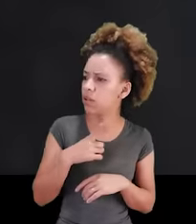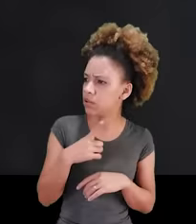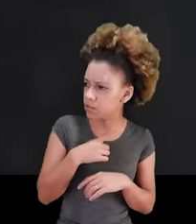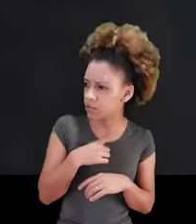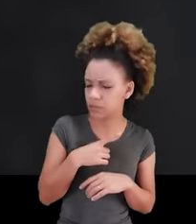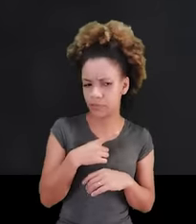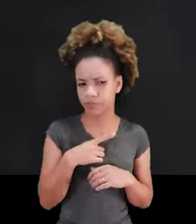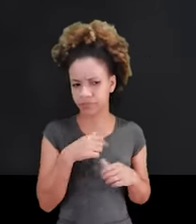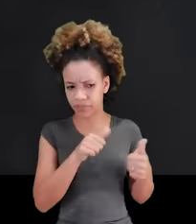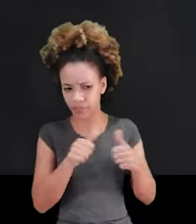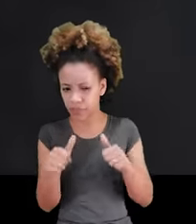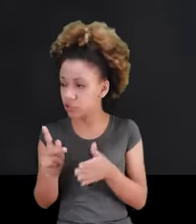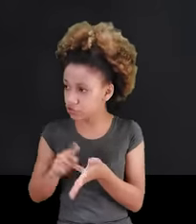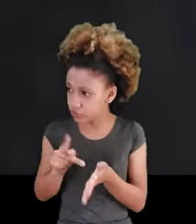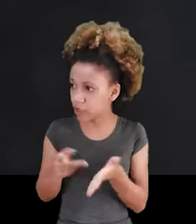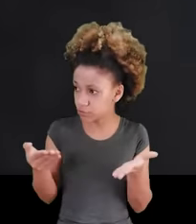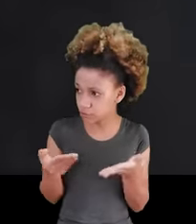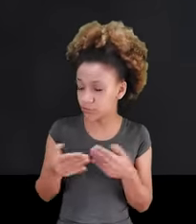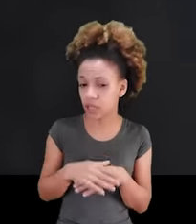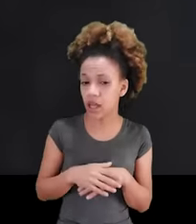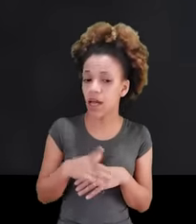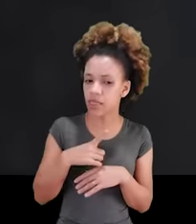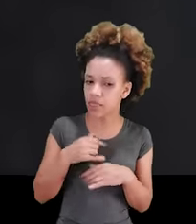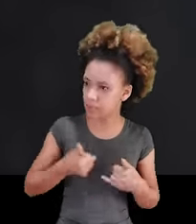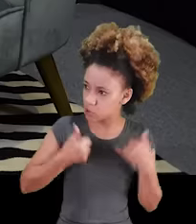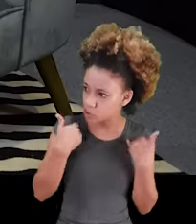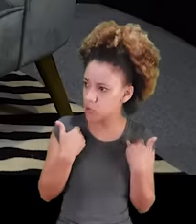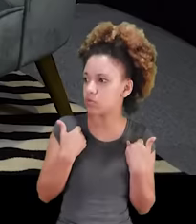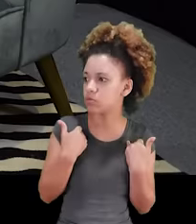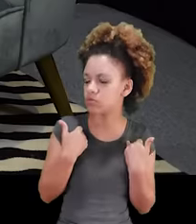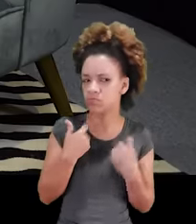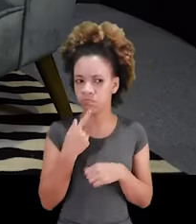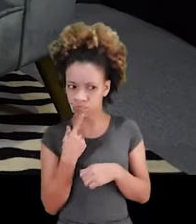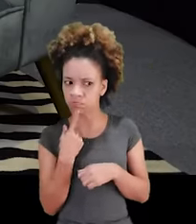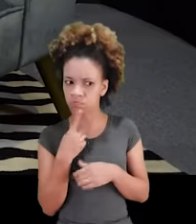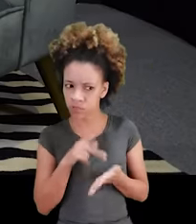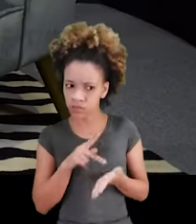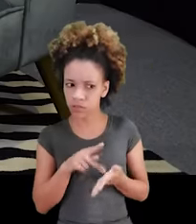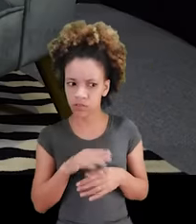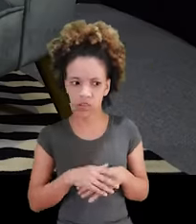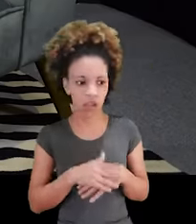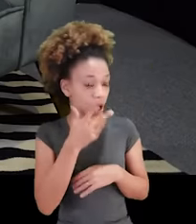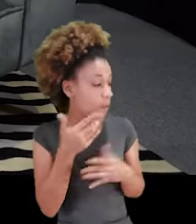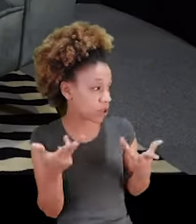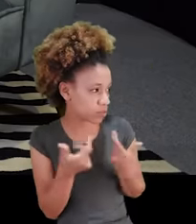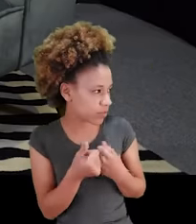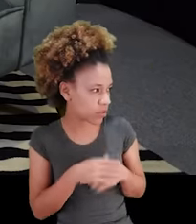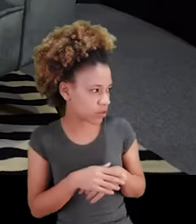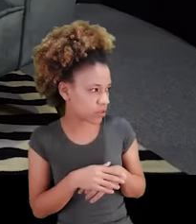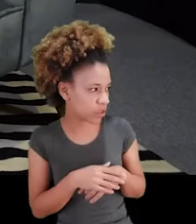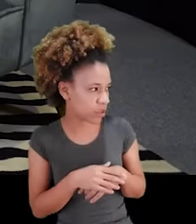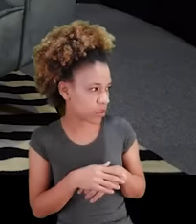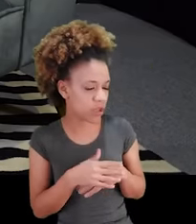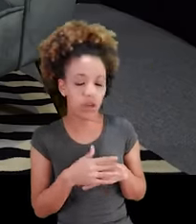mais autoestima e, de facto, hoje temos muito orgulho dos nossos produtos. Pá, e acho que somos mesmo... Eu acho incrível muito aqui, orgulhosos.